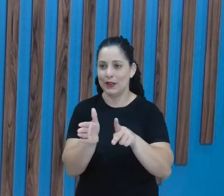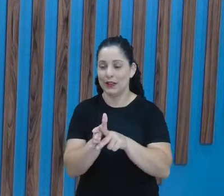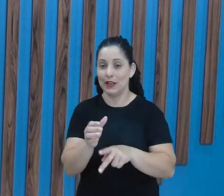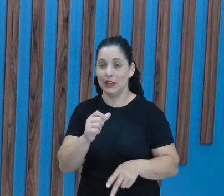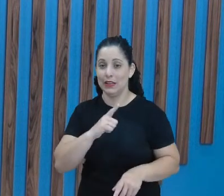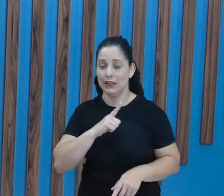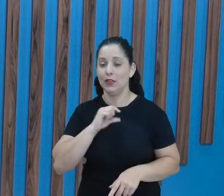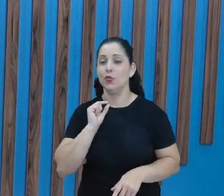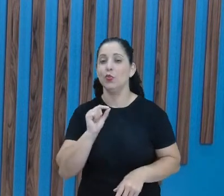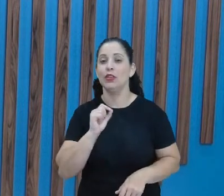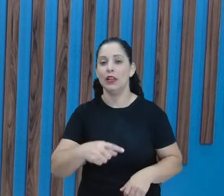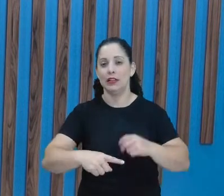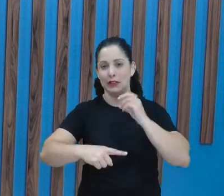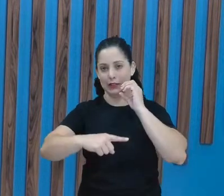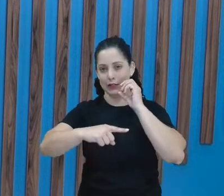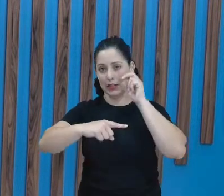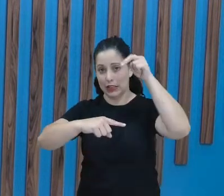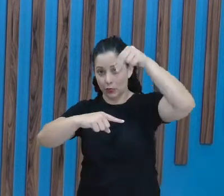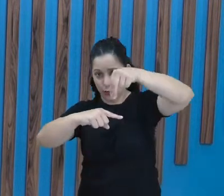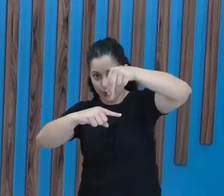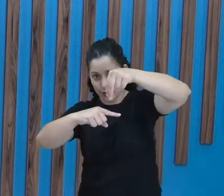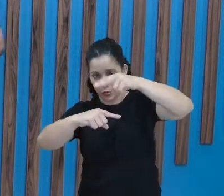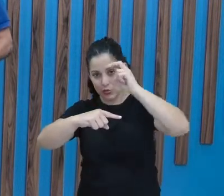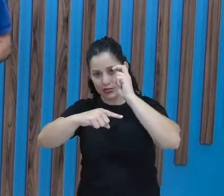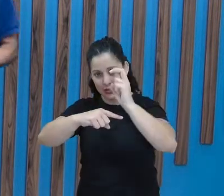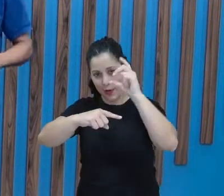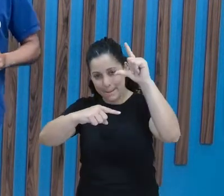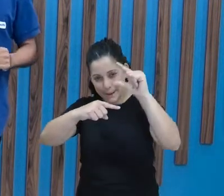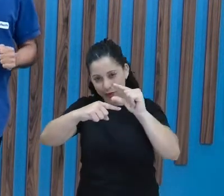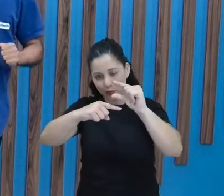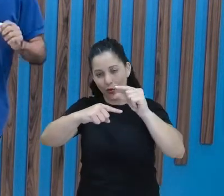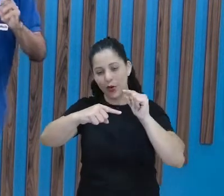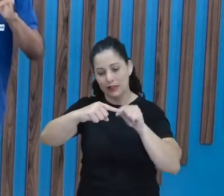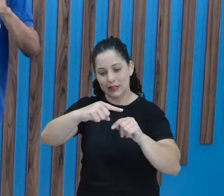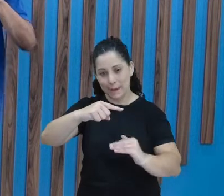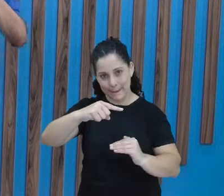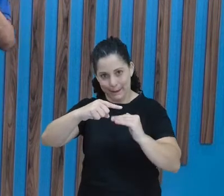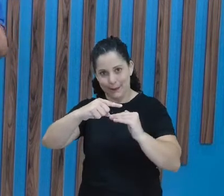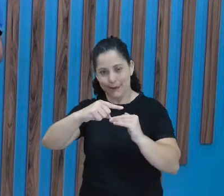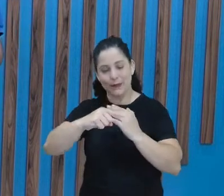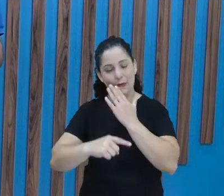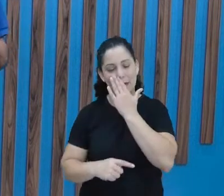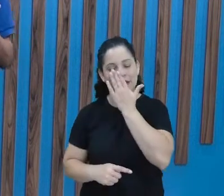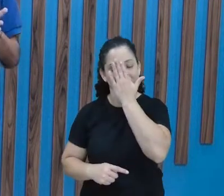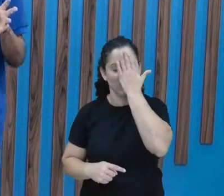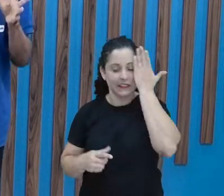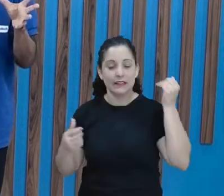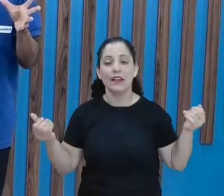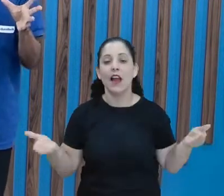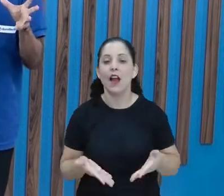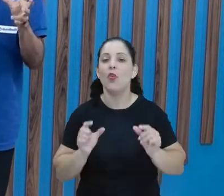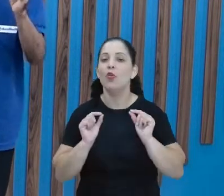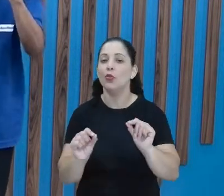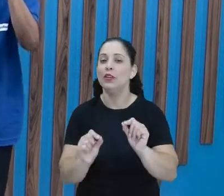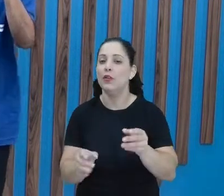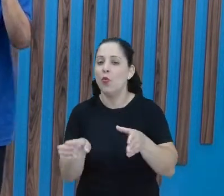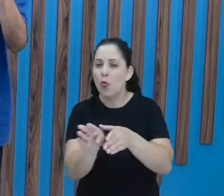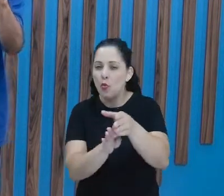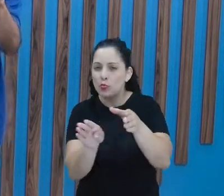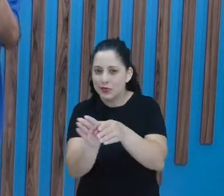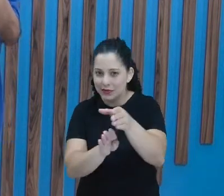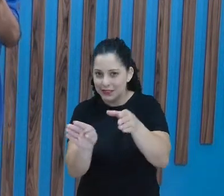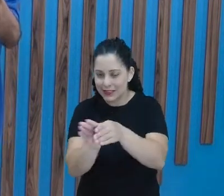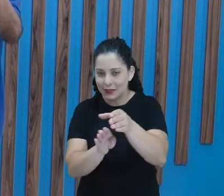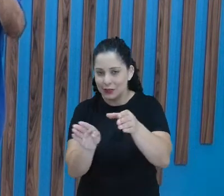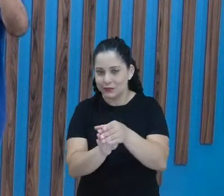numerador, ele é menor do que o denominador. Ó, agora, Ricardinho, te ensinar uma dica. Preste atenção